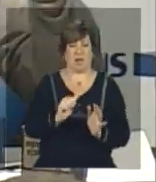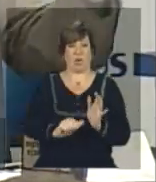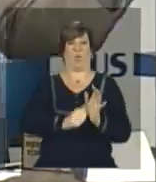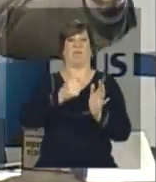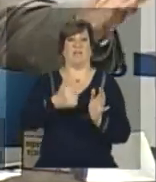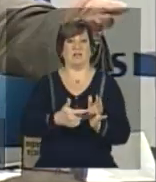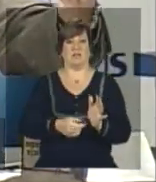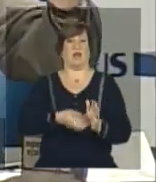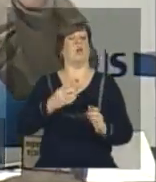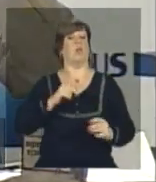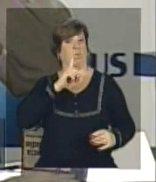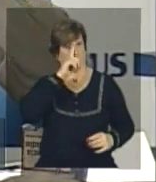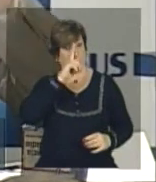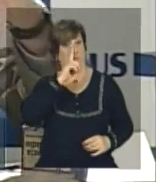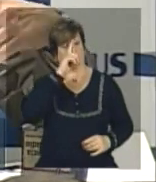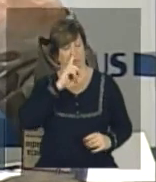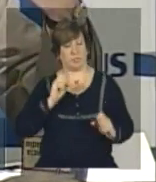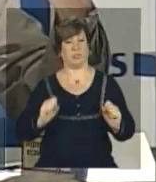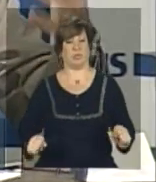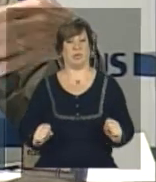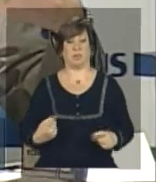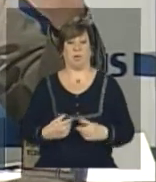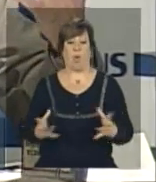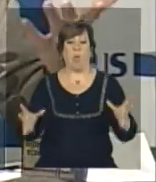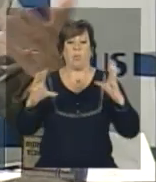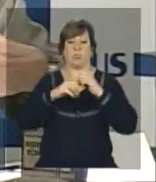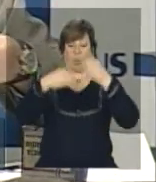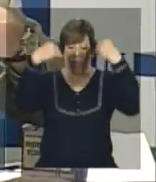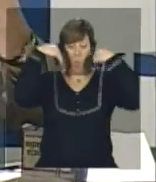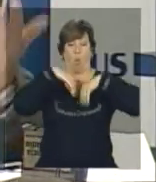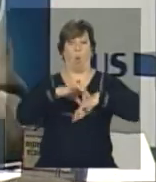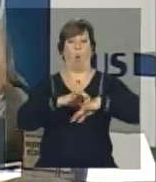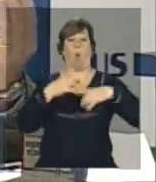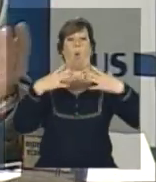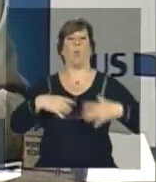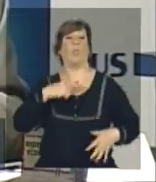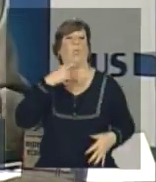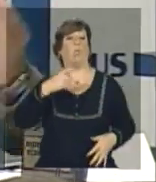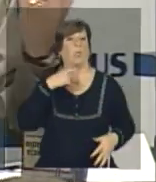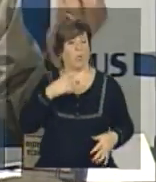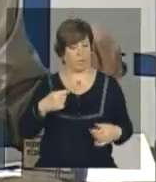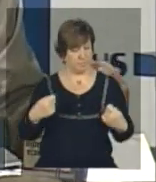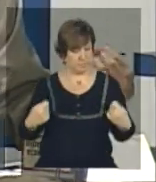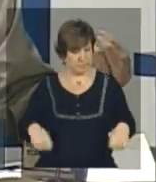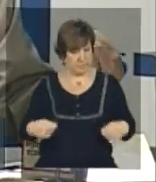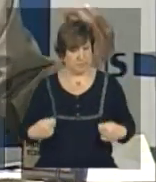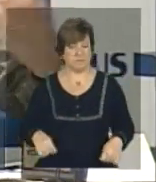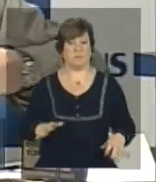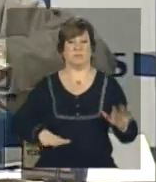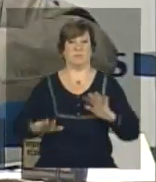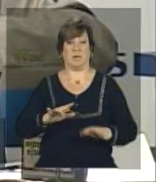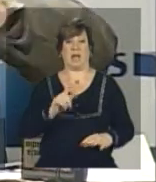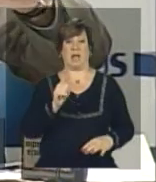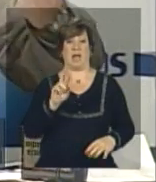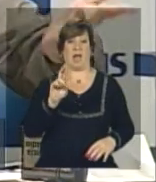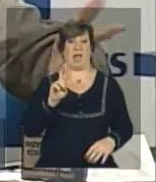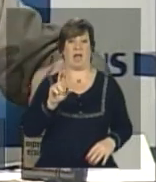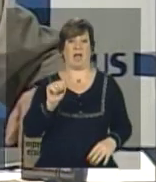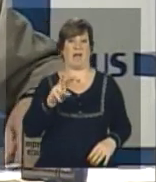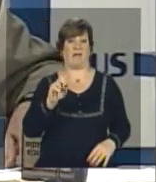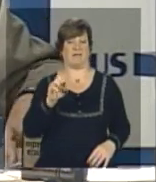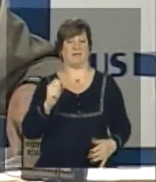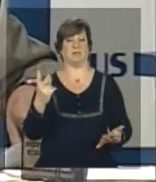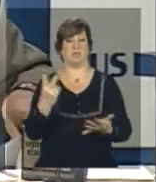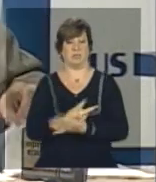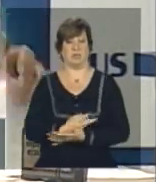que vai além da diferença entre os sorotipos que ajudariam a explicar por que é que algumas pessoas têm formas graves quando, na grande maioria